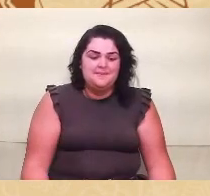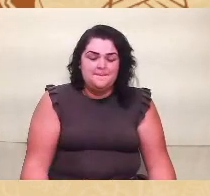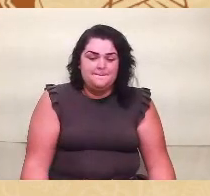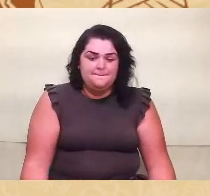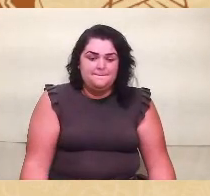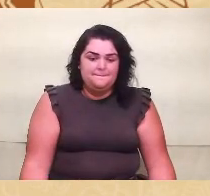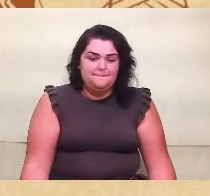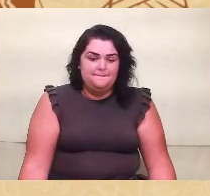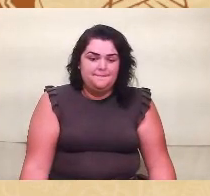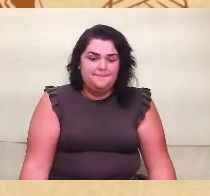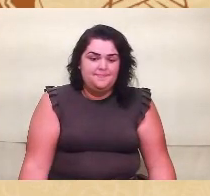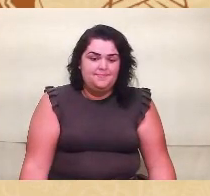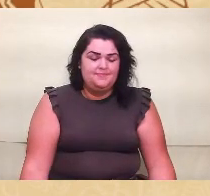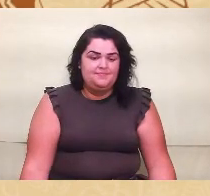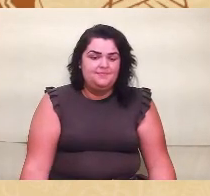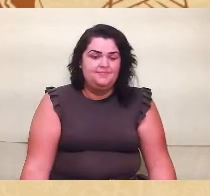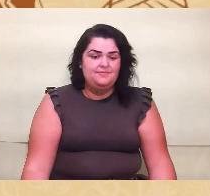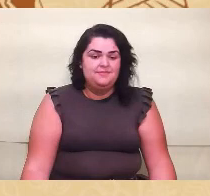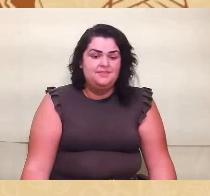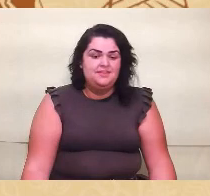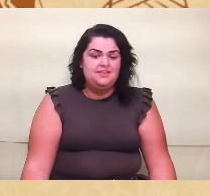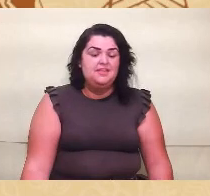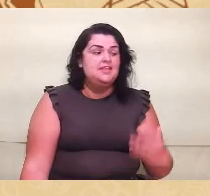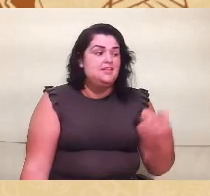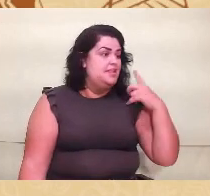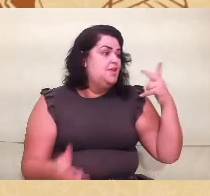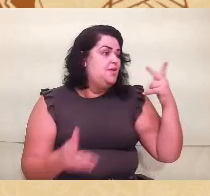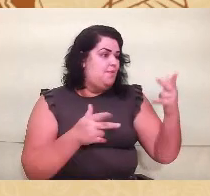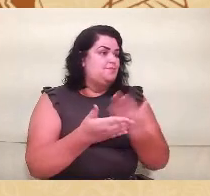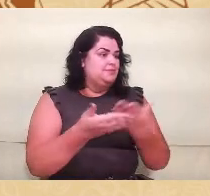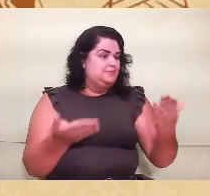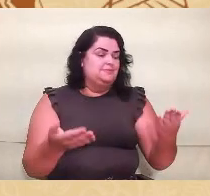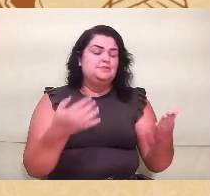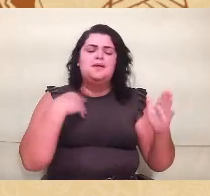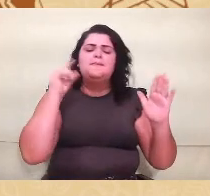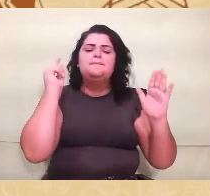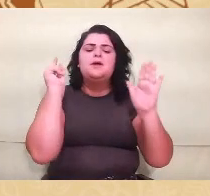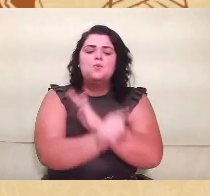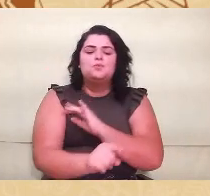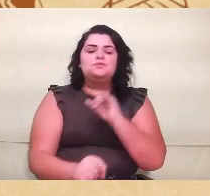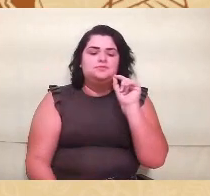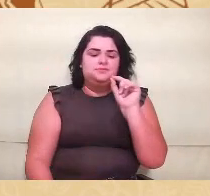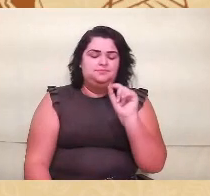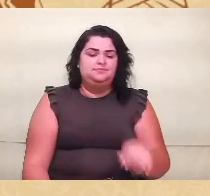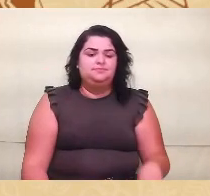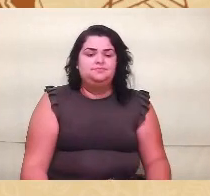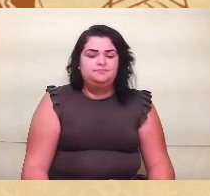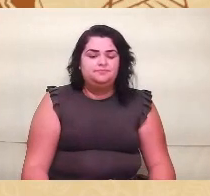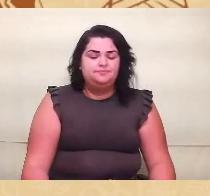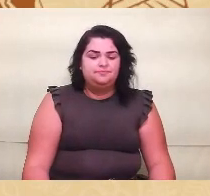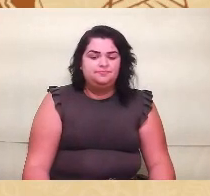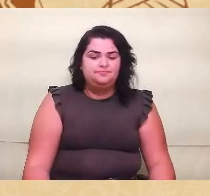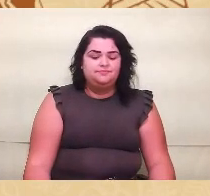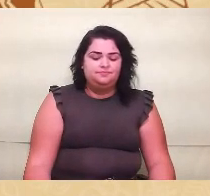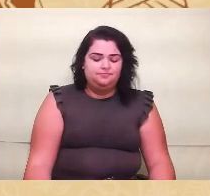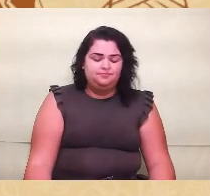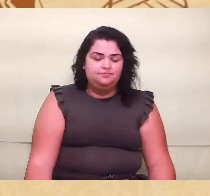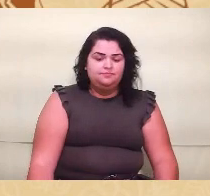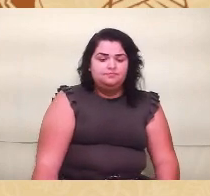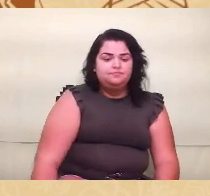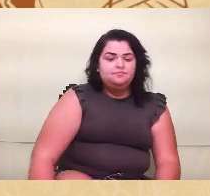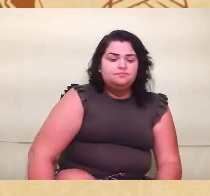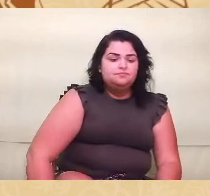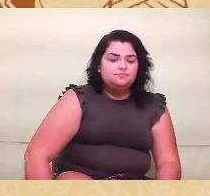como Cazé. Mas eu tenho uma pergunta que alguns anos eu trabalho no sistema prisional,